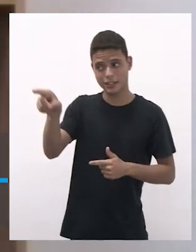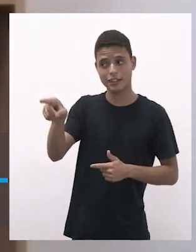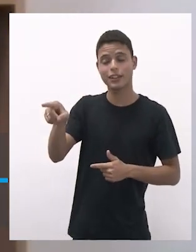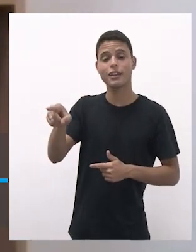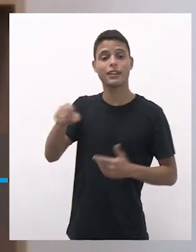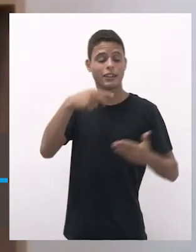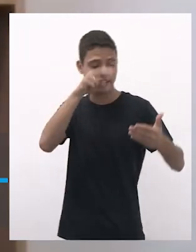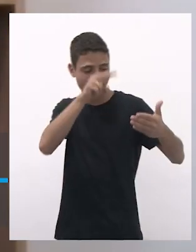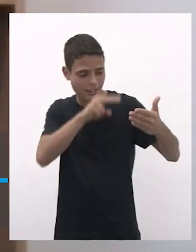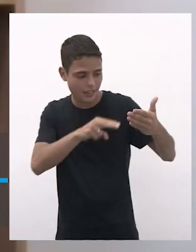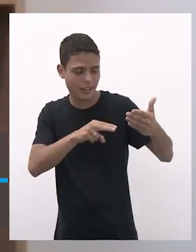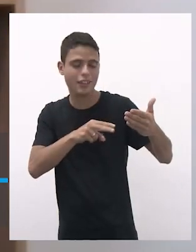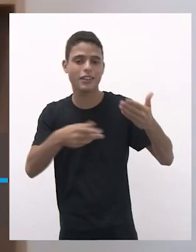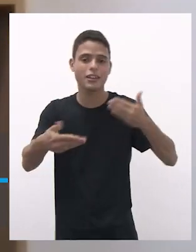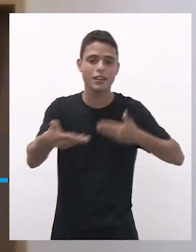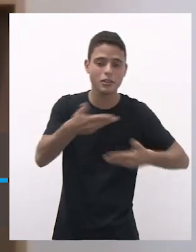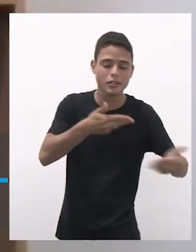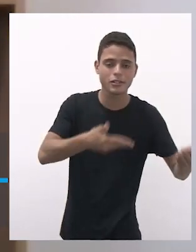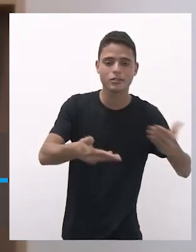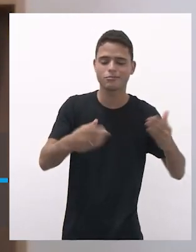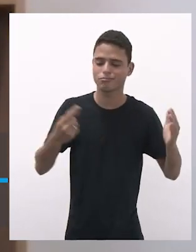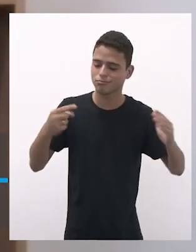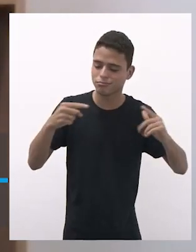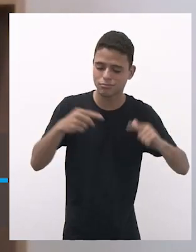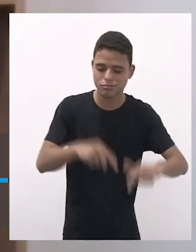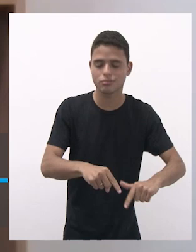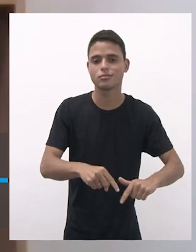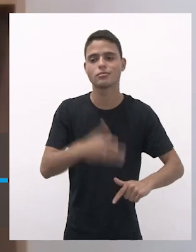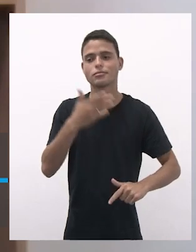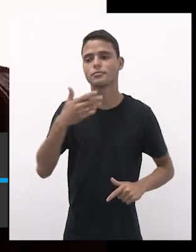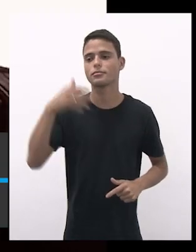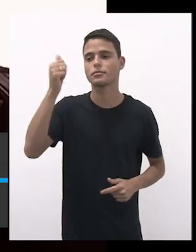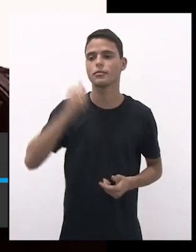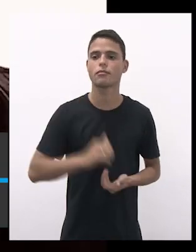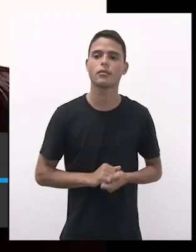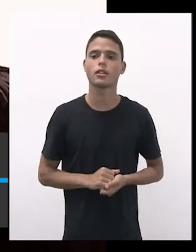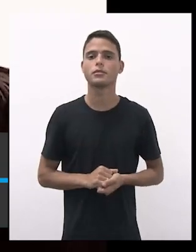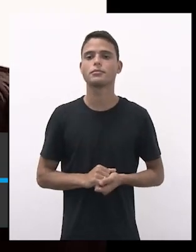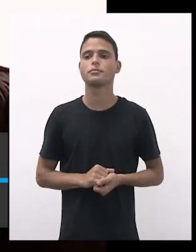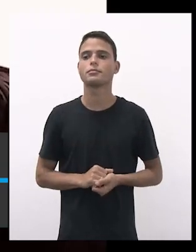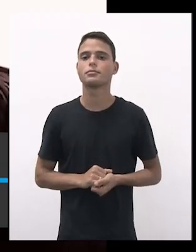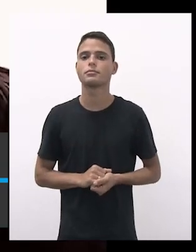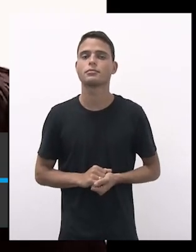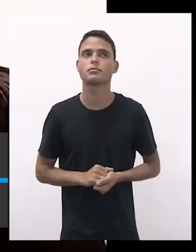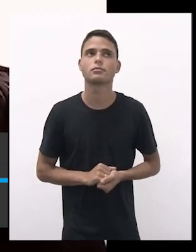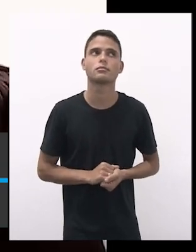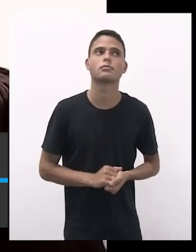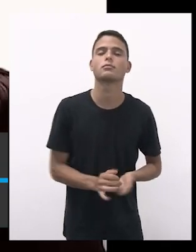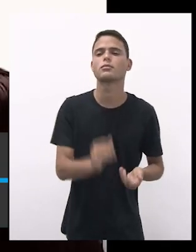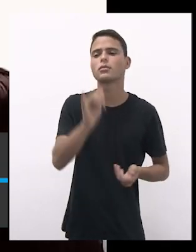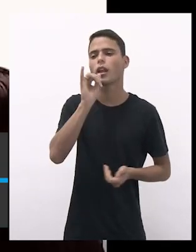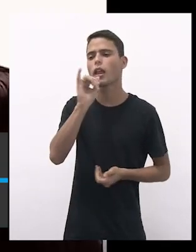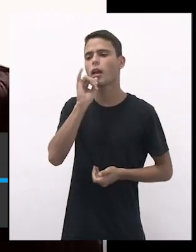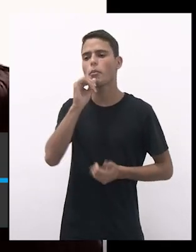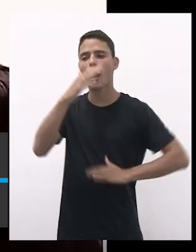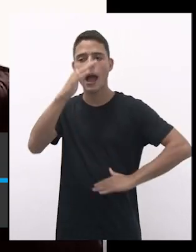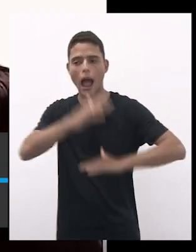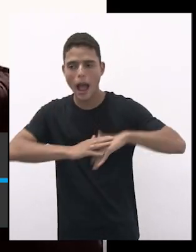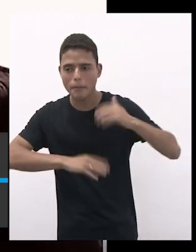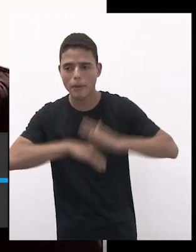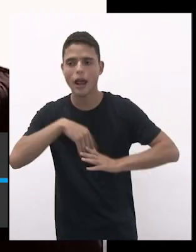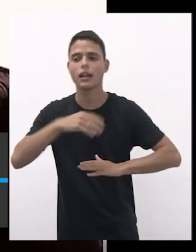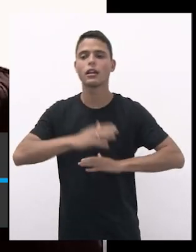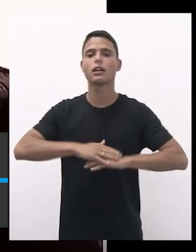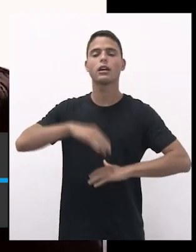mais aprofundada a discussão, mas não há obrigatoriedade. Sobre a prática e a importância da